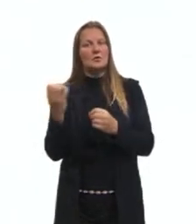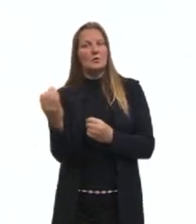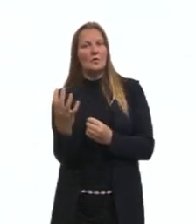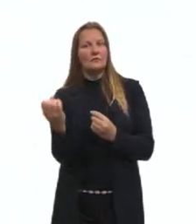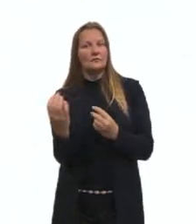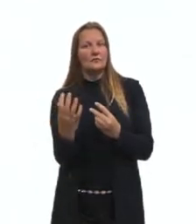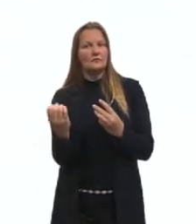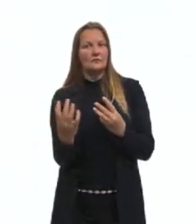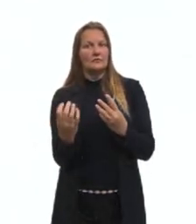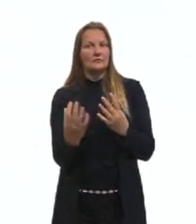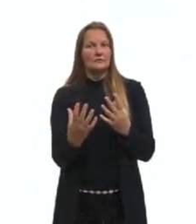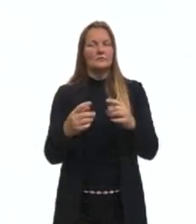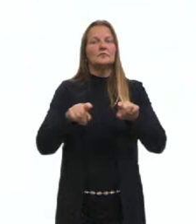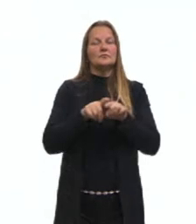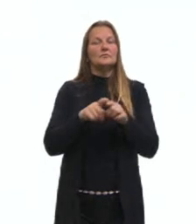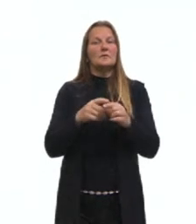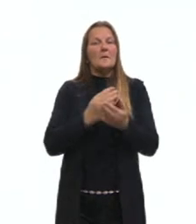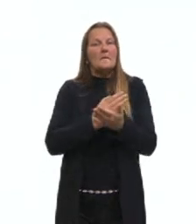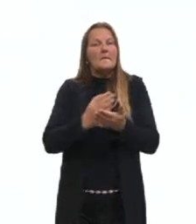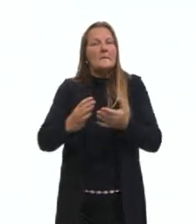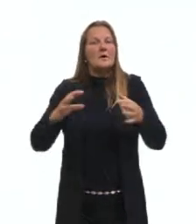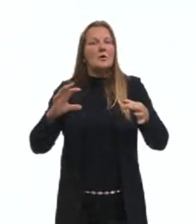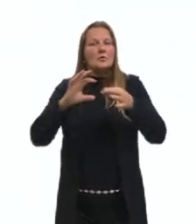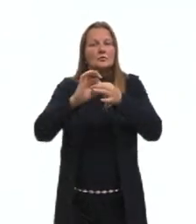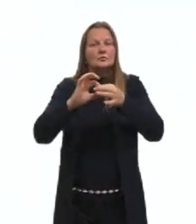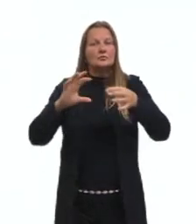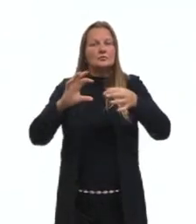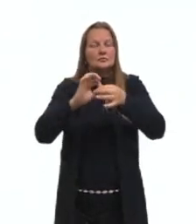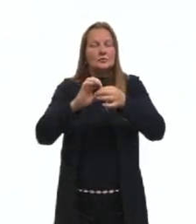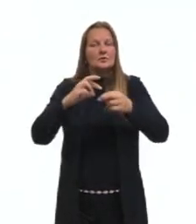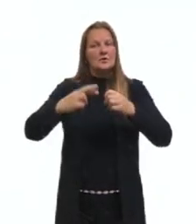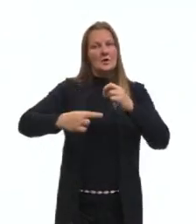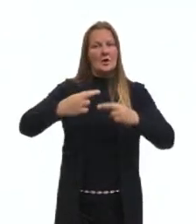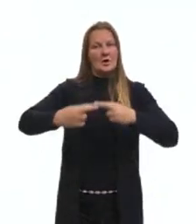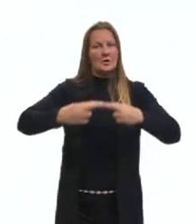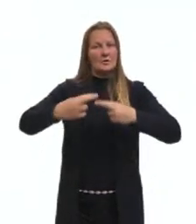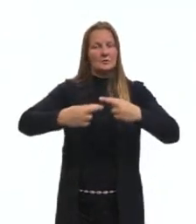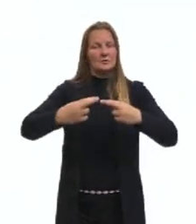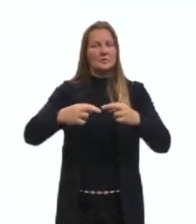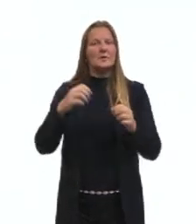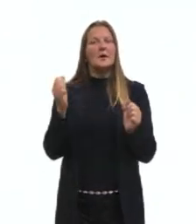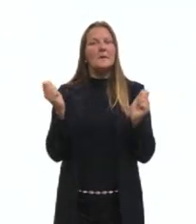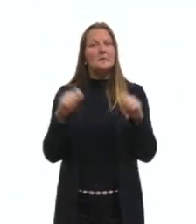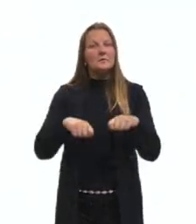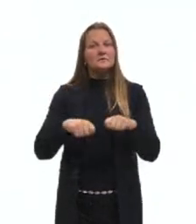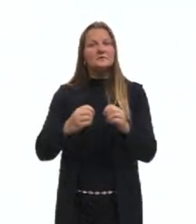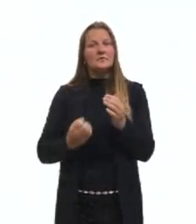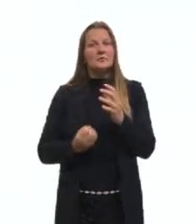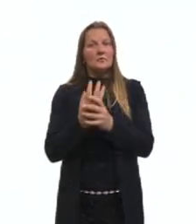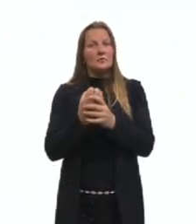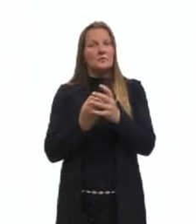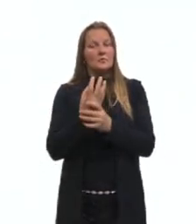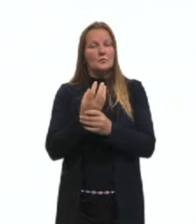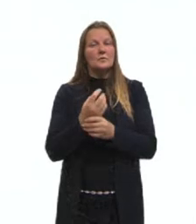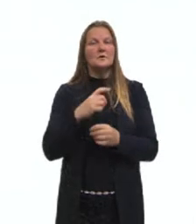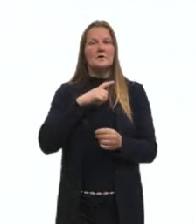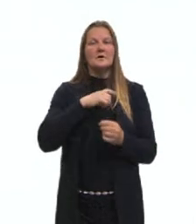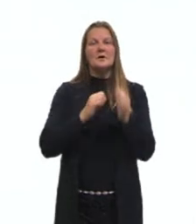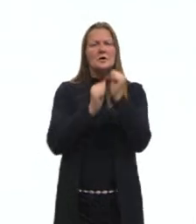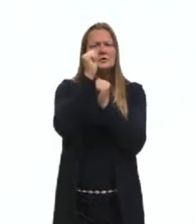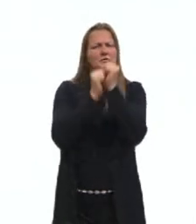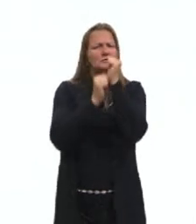e a partir dessas ligações dessas reações que nós conseguimos produzir hoje através da indústria